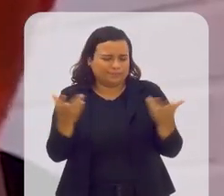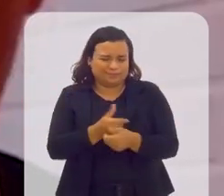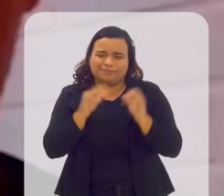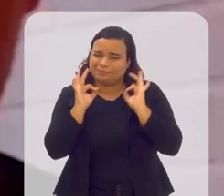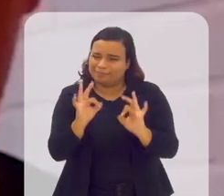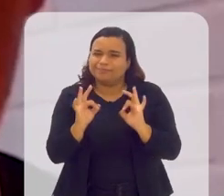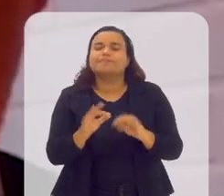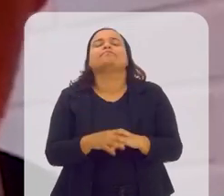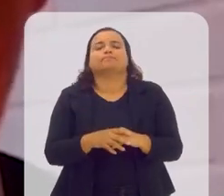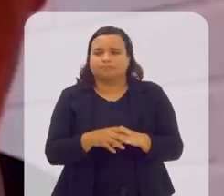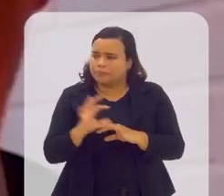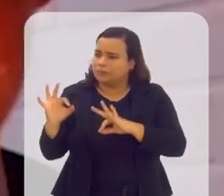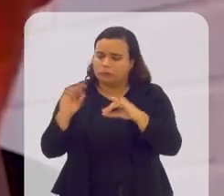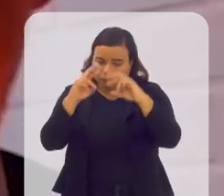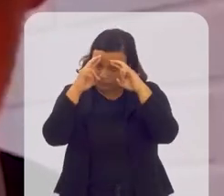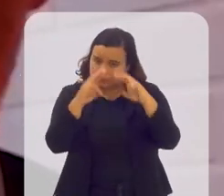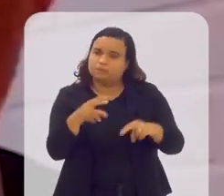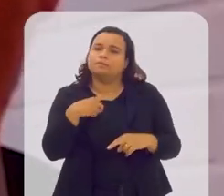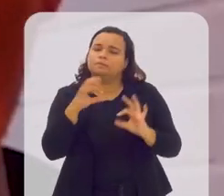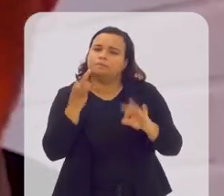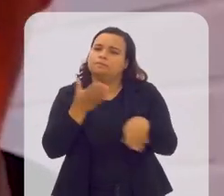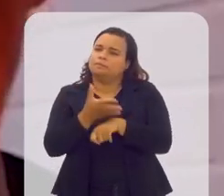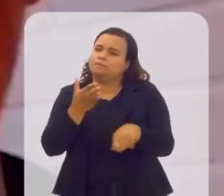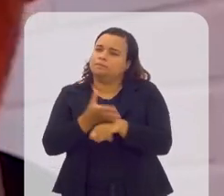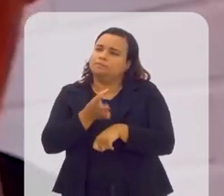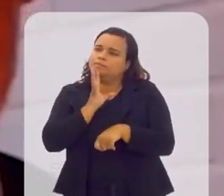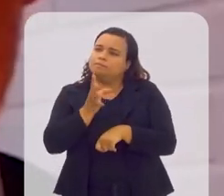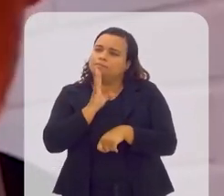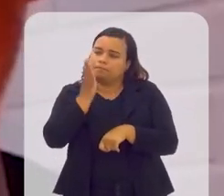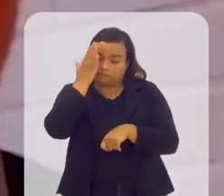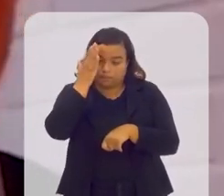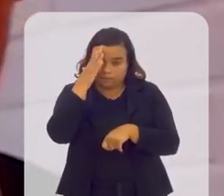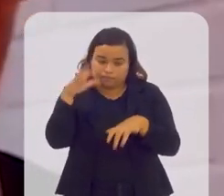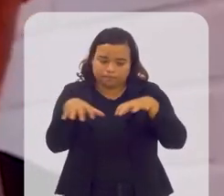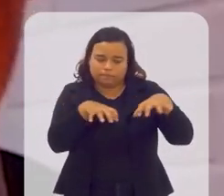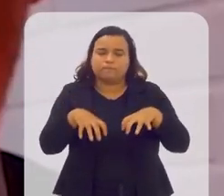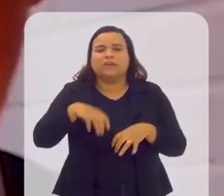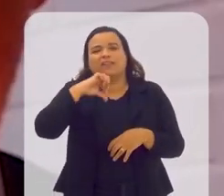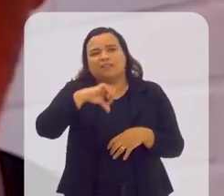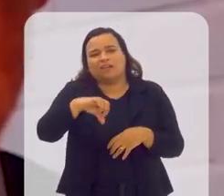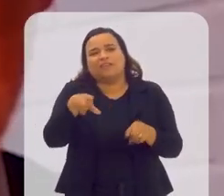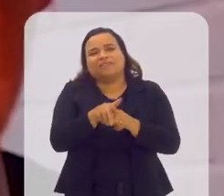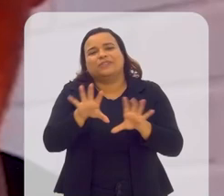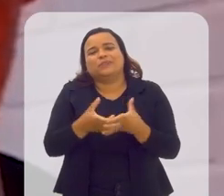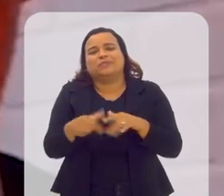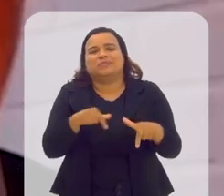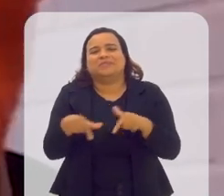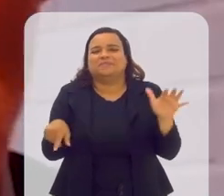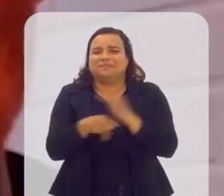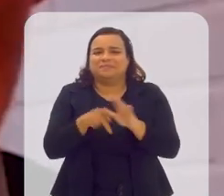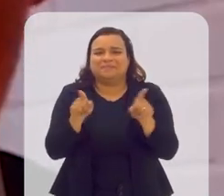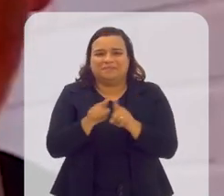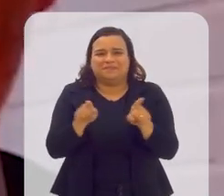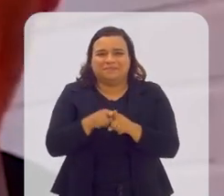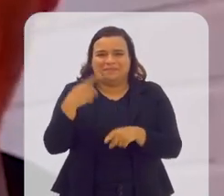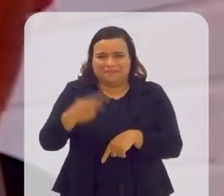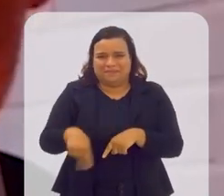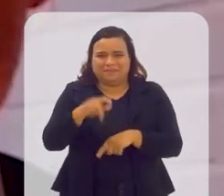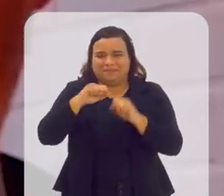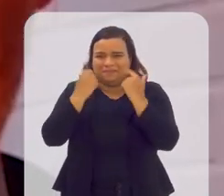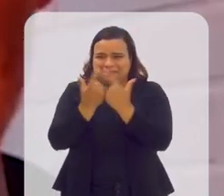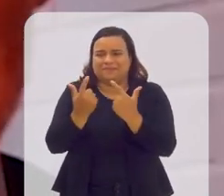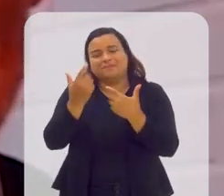é muito bem feito, tá? Respeitado por todos que participam das 9 câmaras aí e desse grupo de trabalho